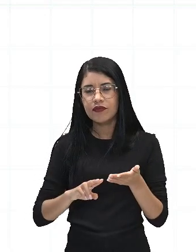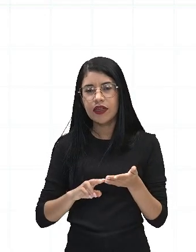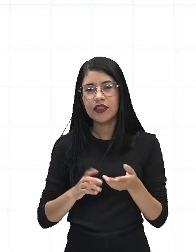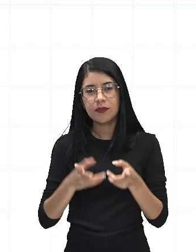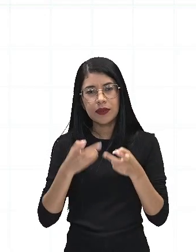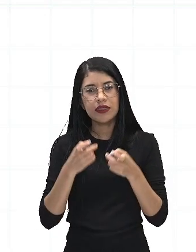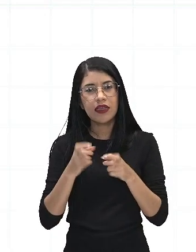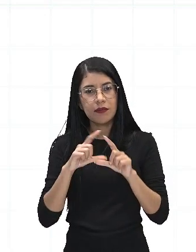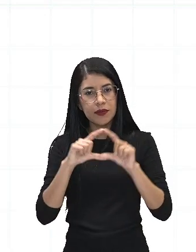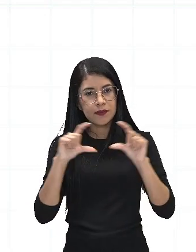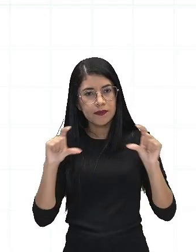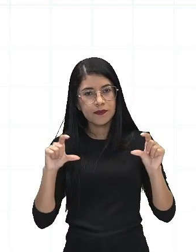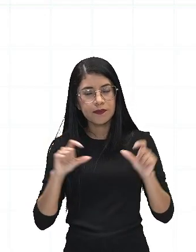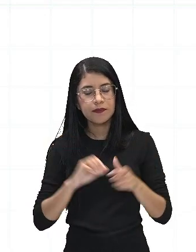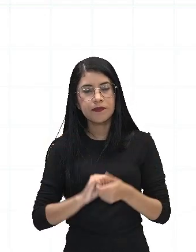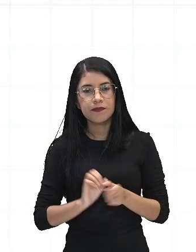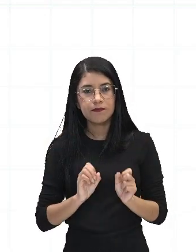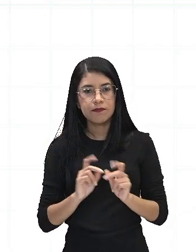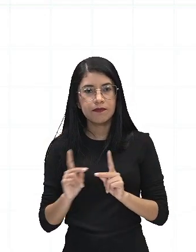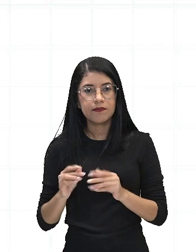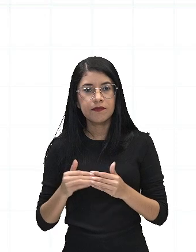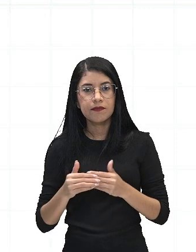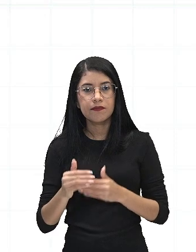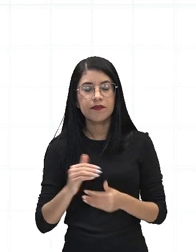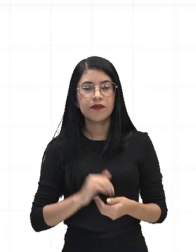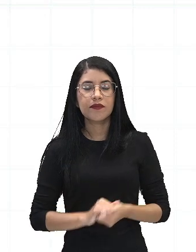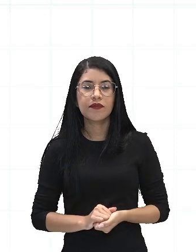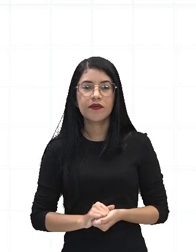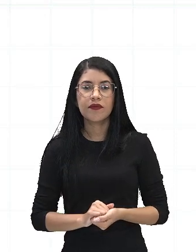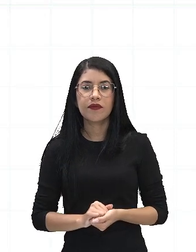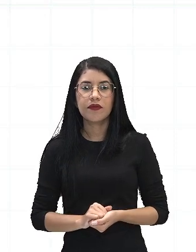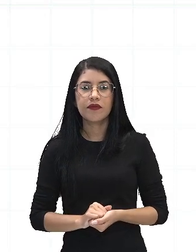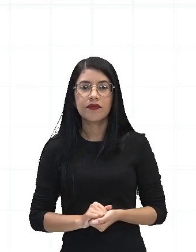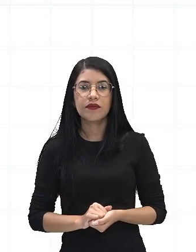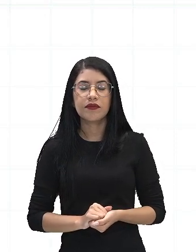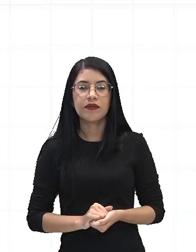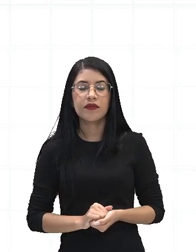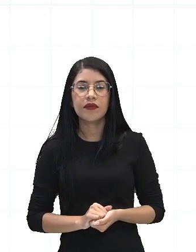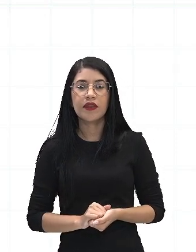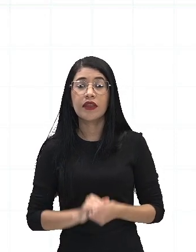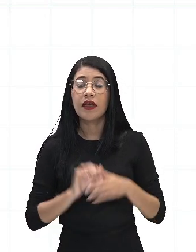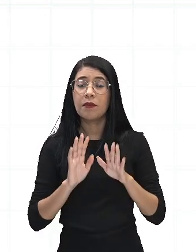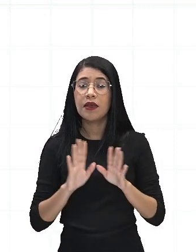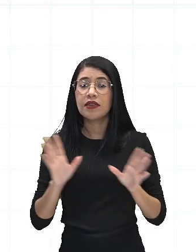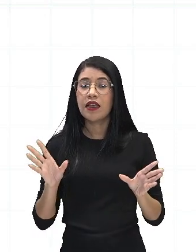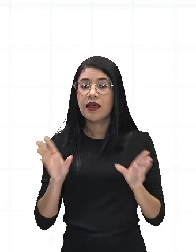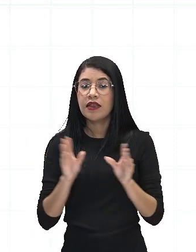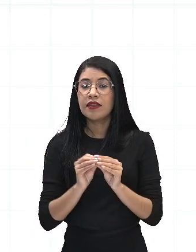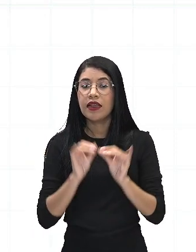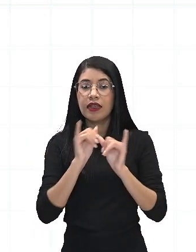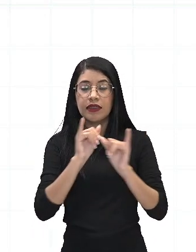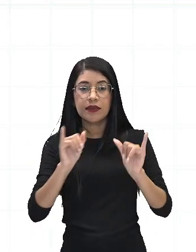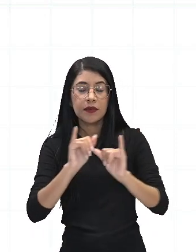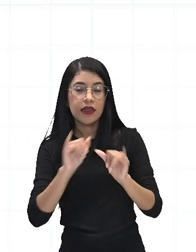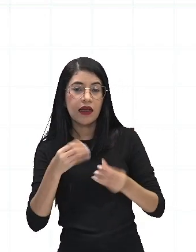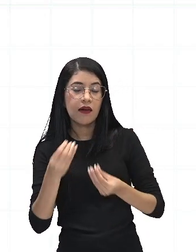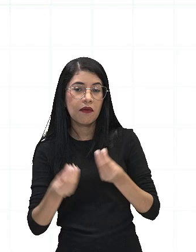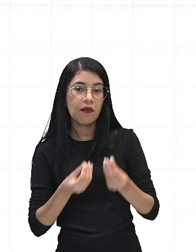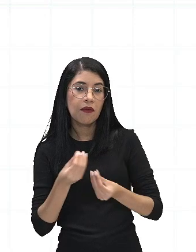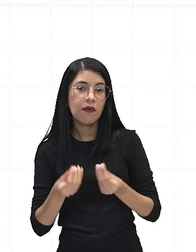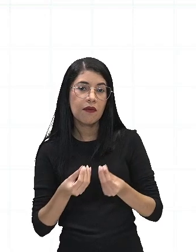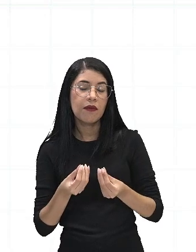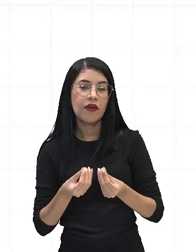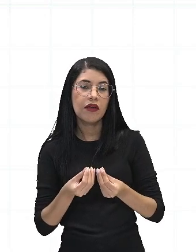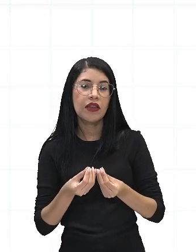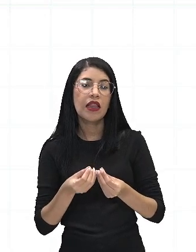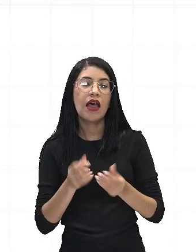aqui nesse trecho. Ok? Agora, uma resenha, ela circula, claro, em um